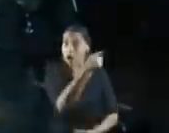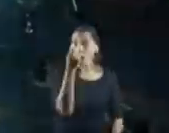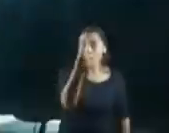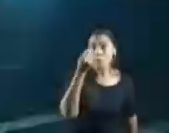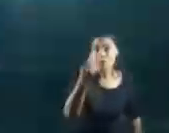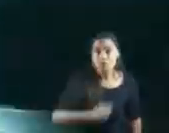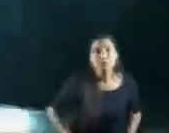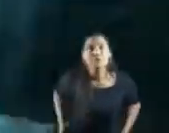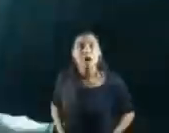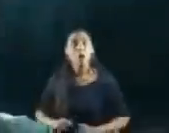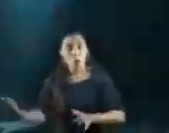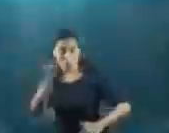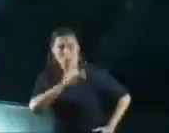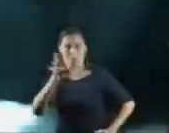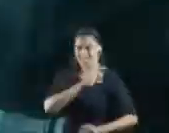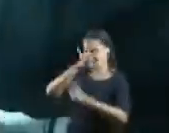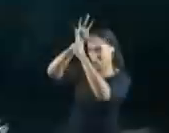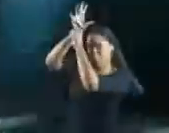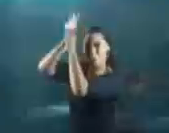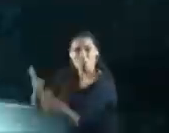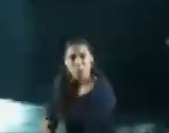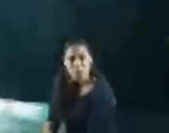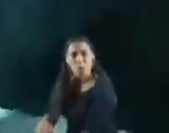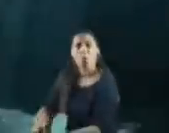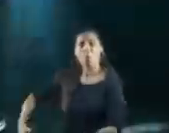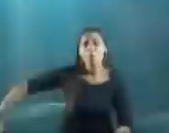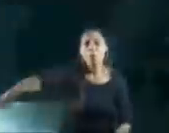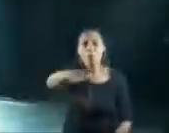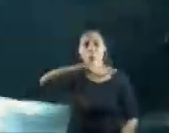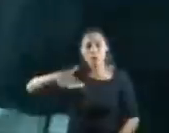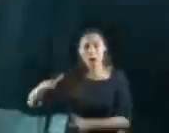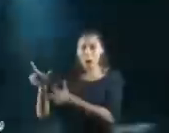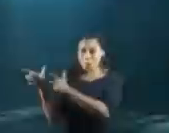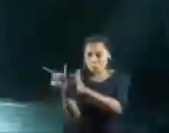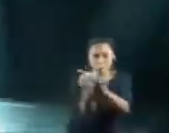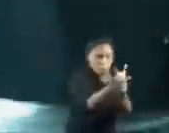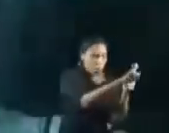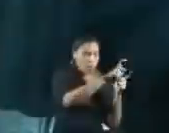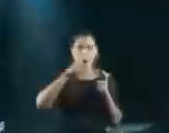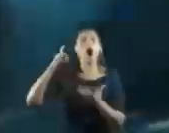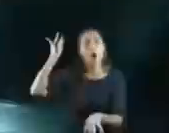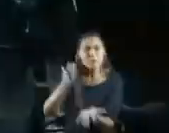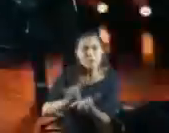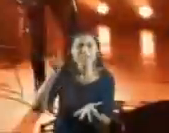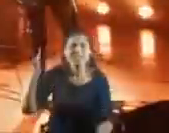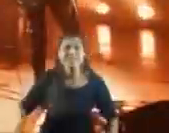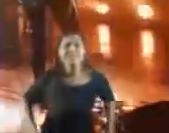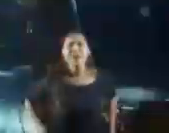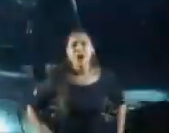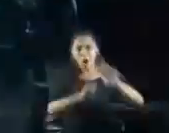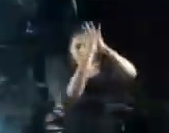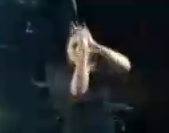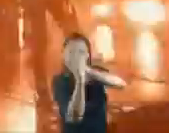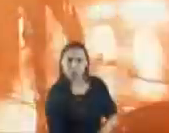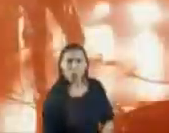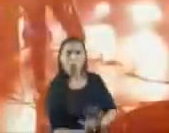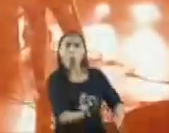Capital, repressão policial, terrorismo oficial,